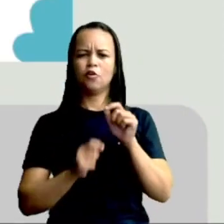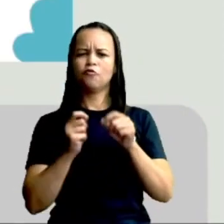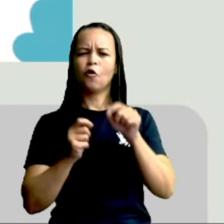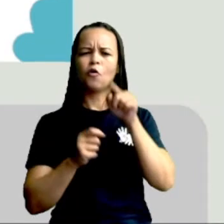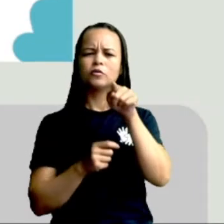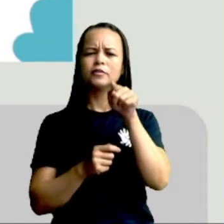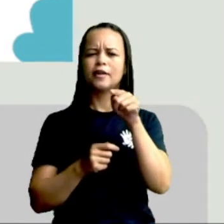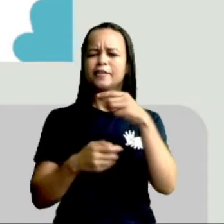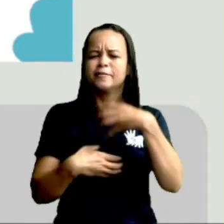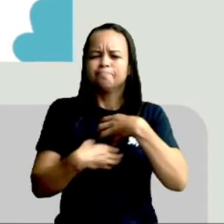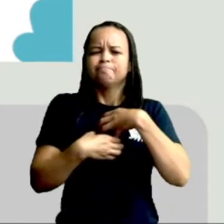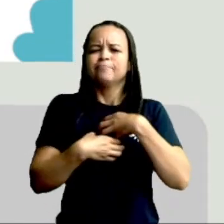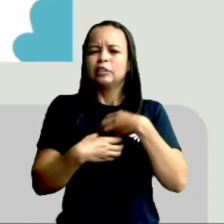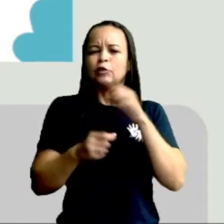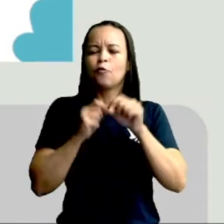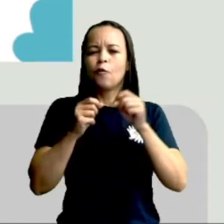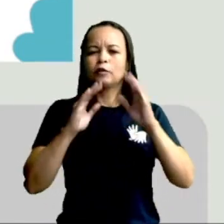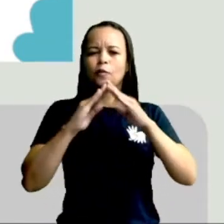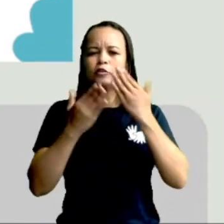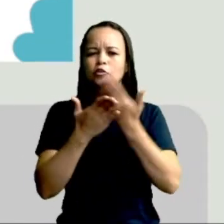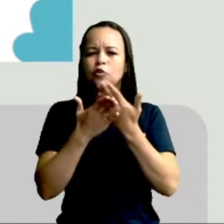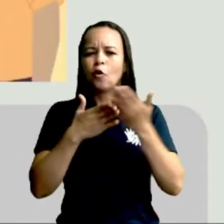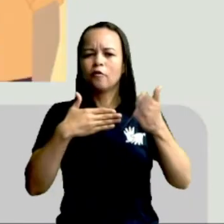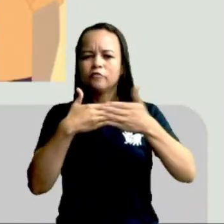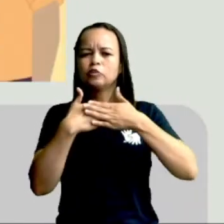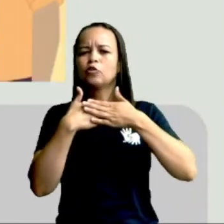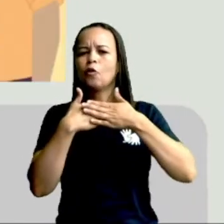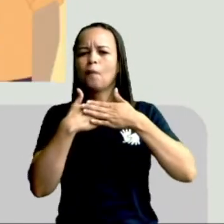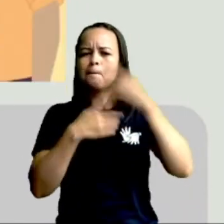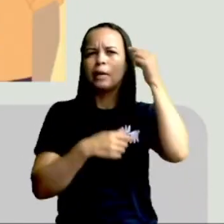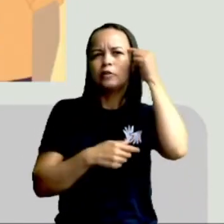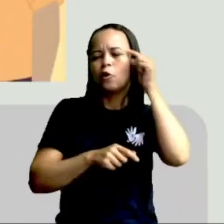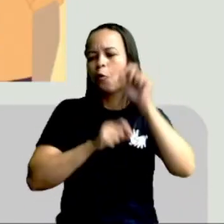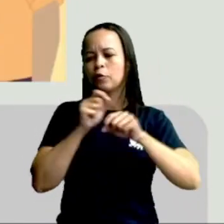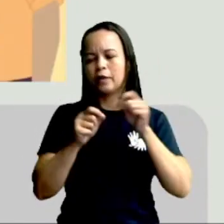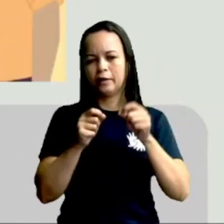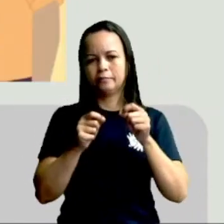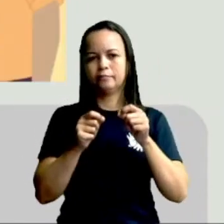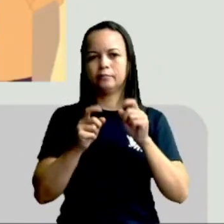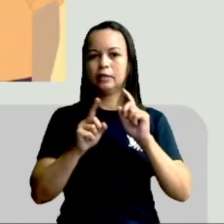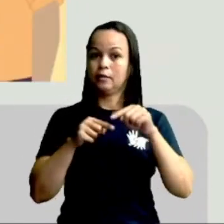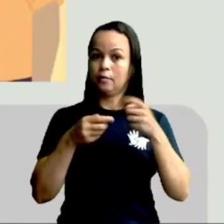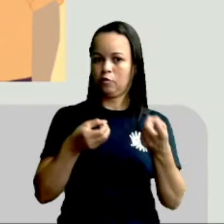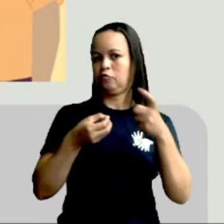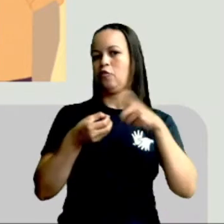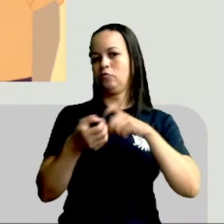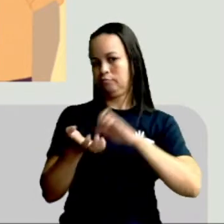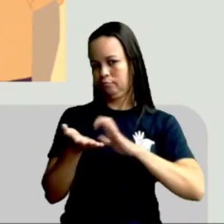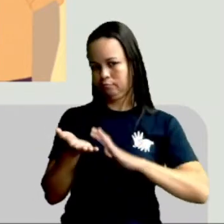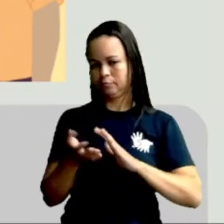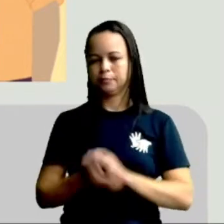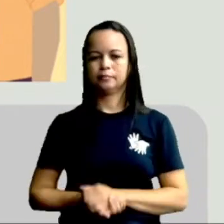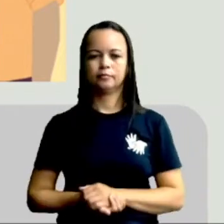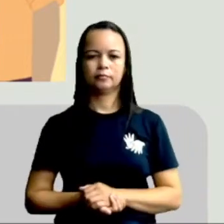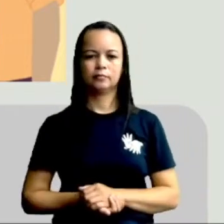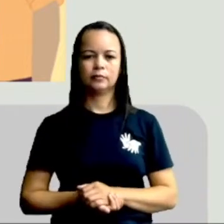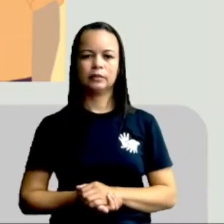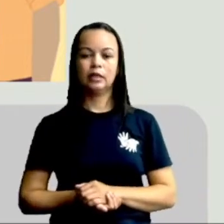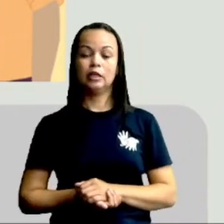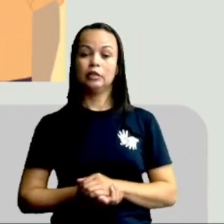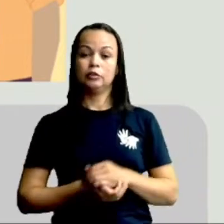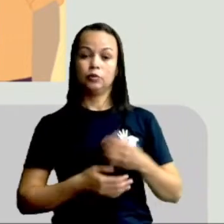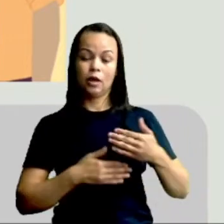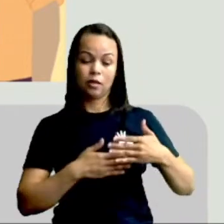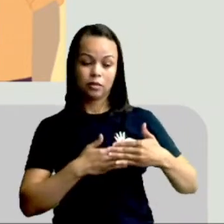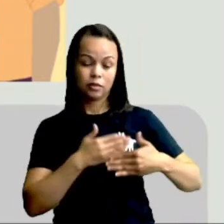a tua escola fechou e o que pensaste? Depois a gente vai voltar para essa atividade. Durante o tempo que passou,